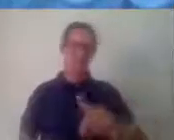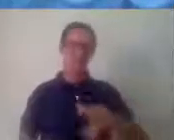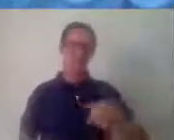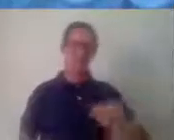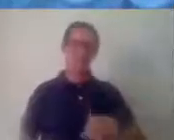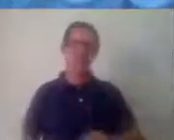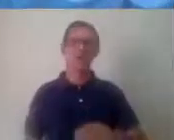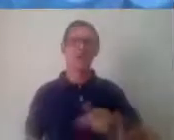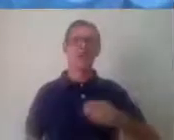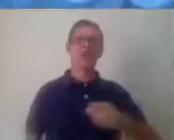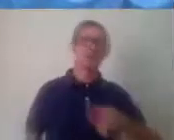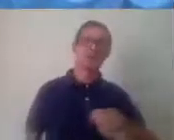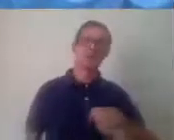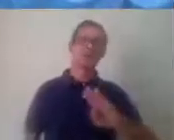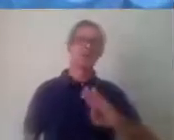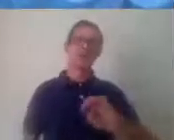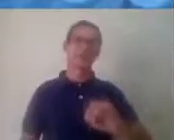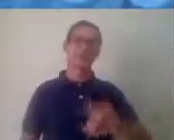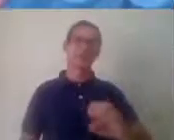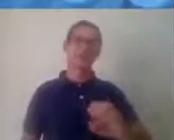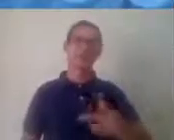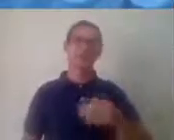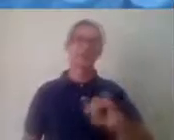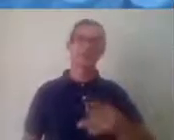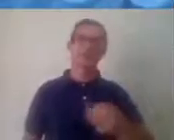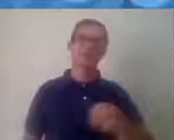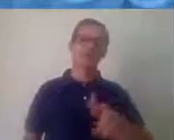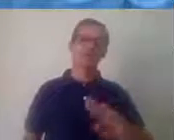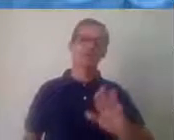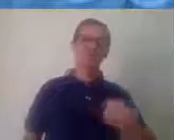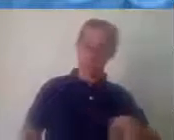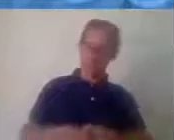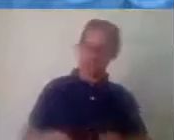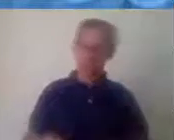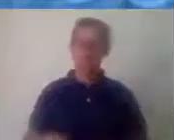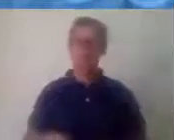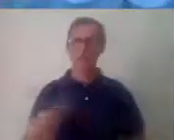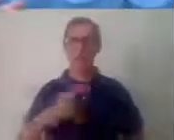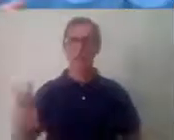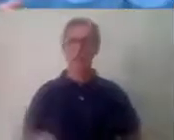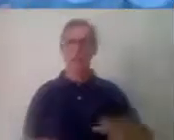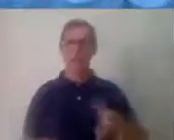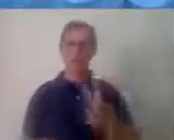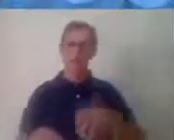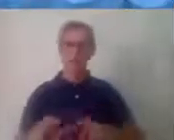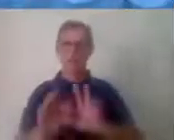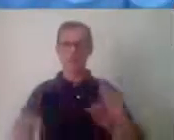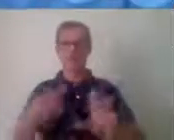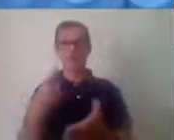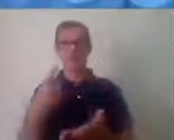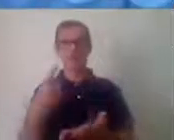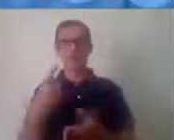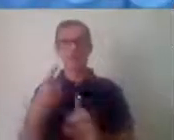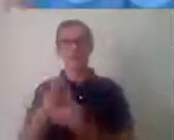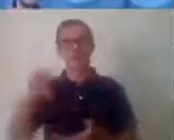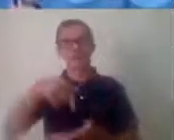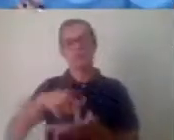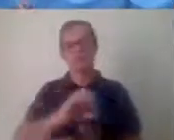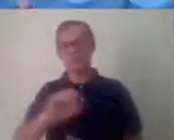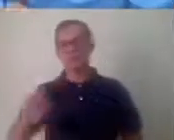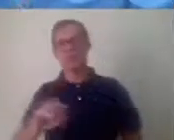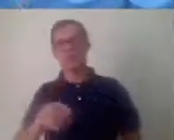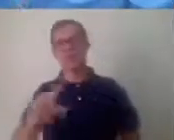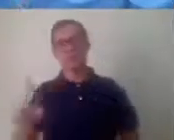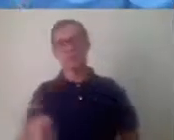hiperbólico, tá? Vou verificar qual que é o ponto de máximo e mínimo de uma função. Encontra o ponto que vai zerar as suas